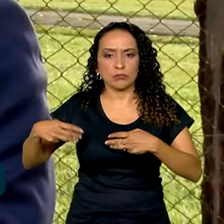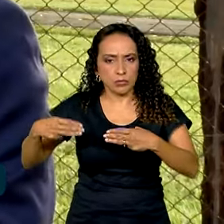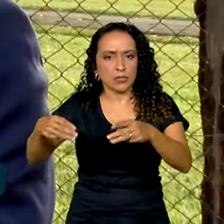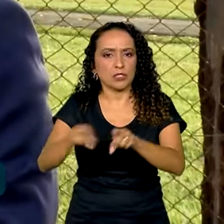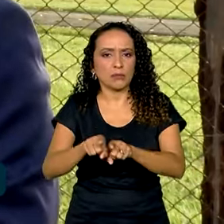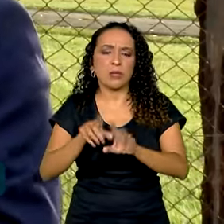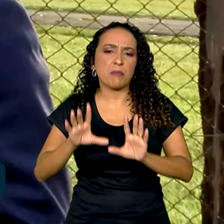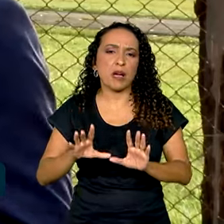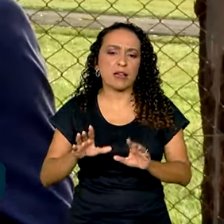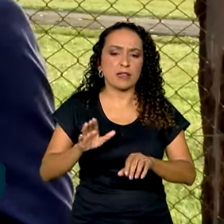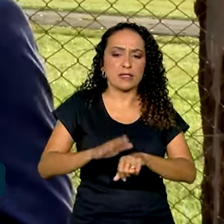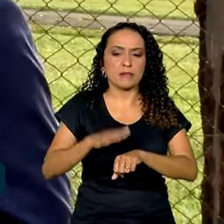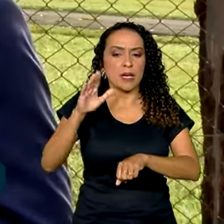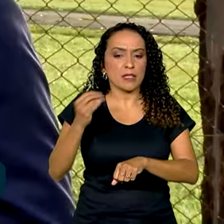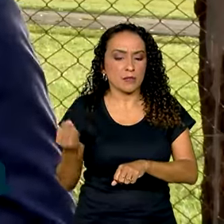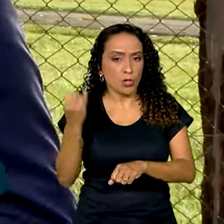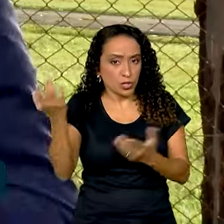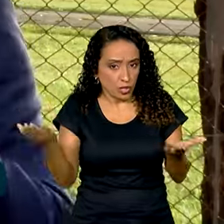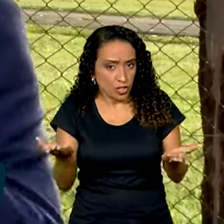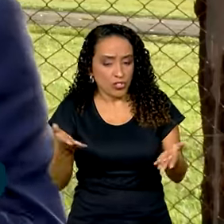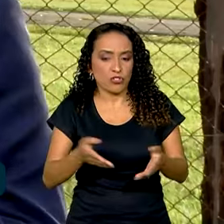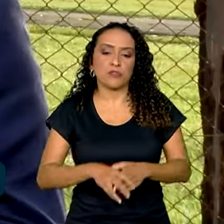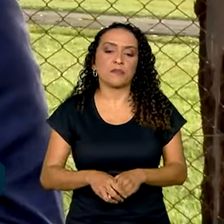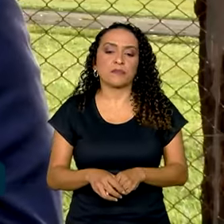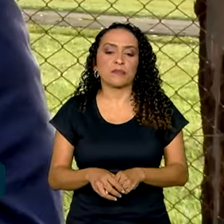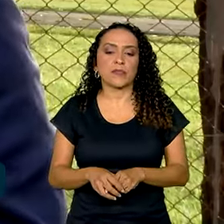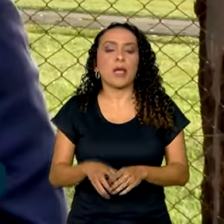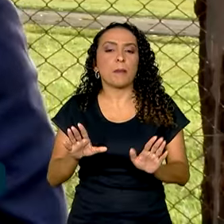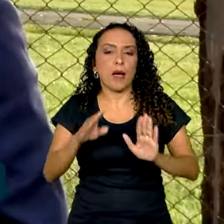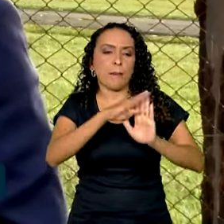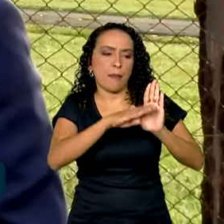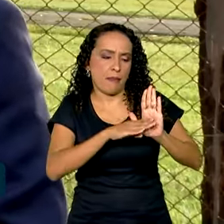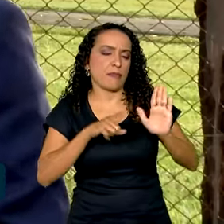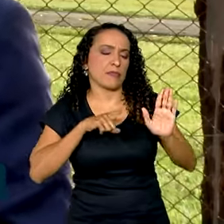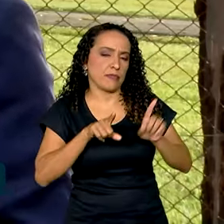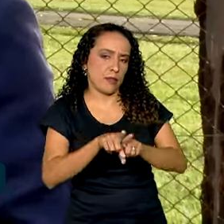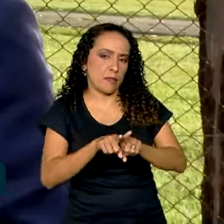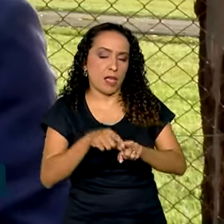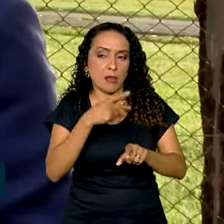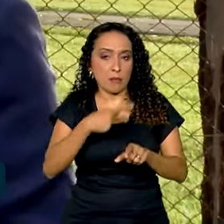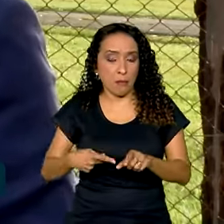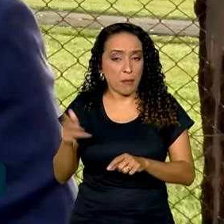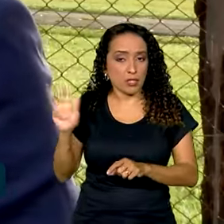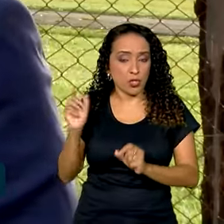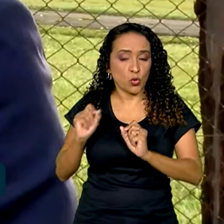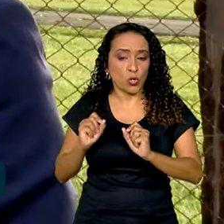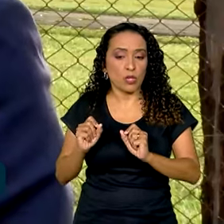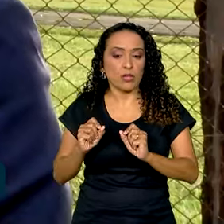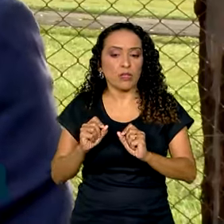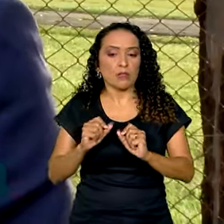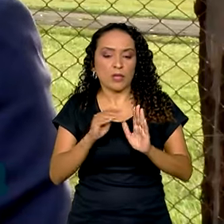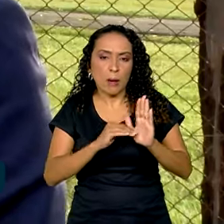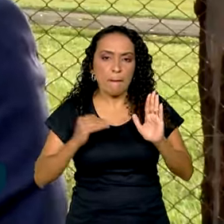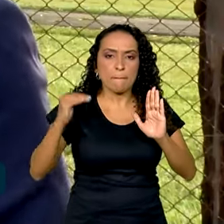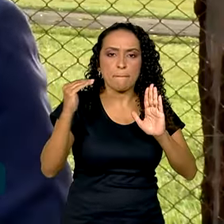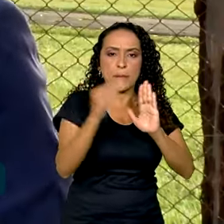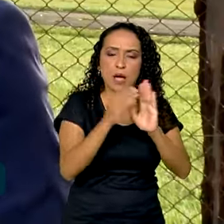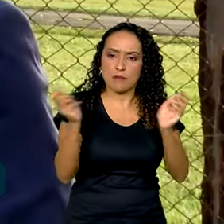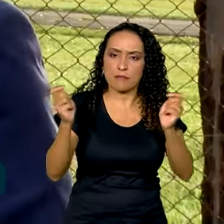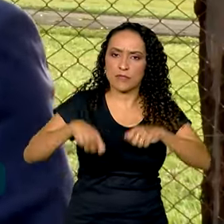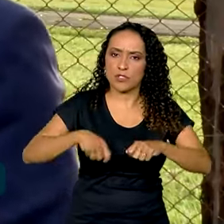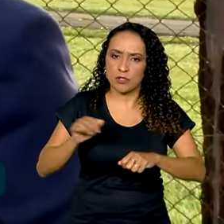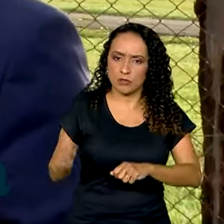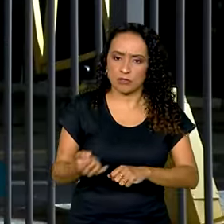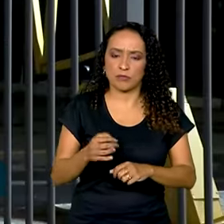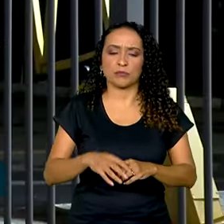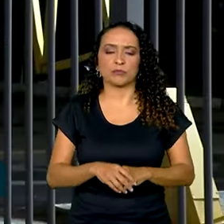menos relevante a gente tratar disso, que trata do dia a dia. Mas certamente vão trazer pautas também para o presidente, para que em alto nível ele possa então ampliar as oportunidades para esse